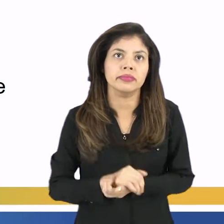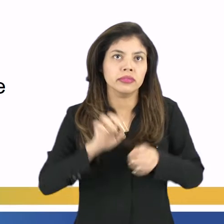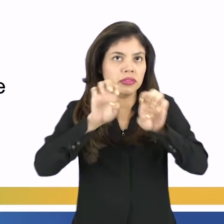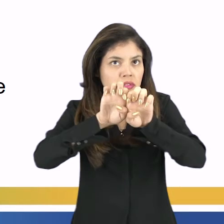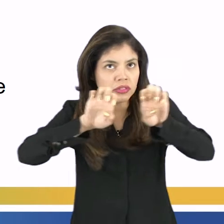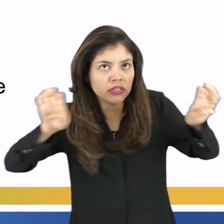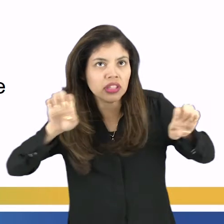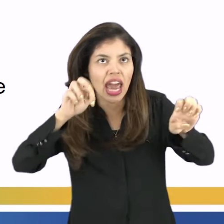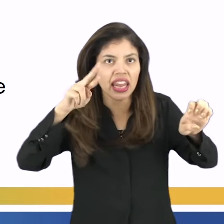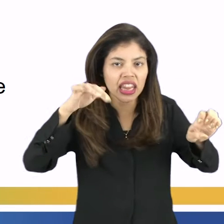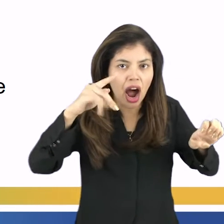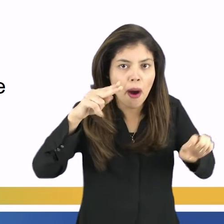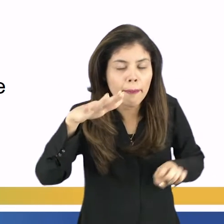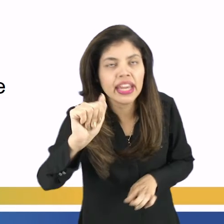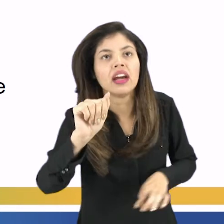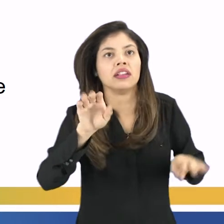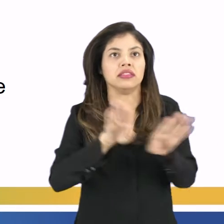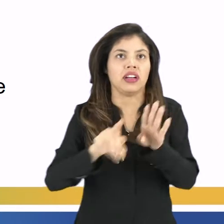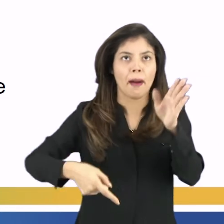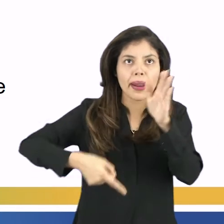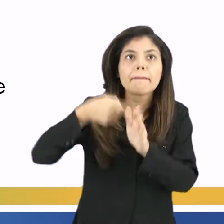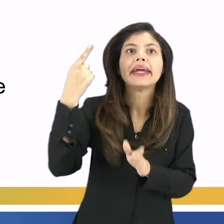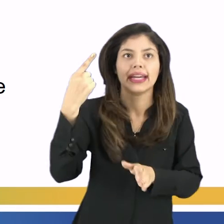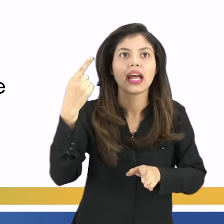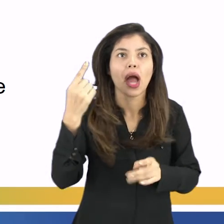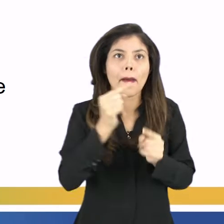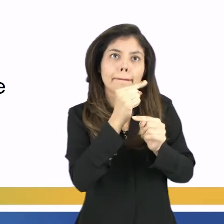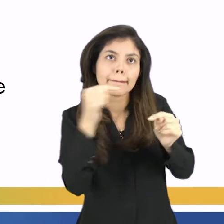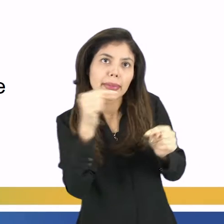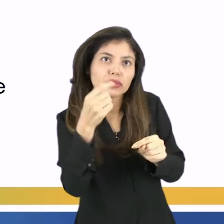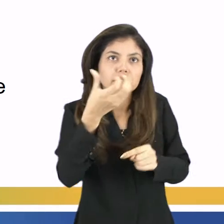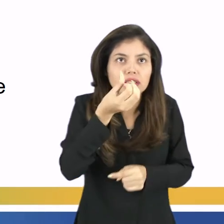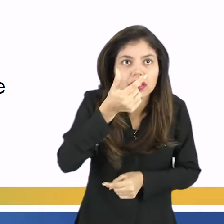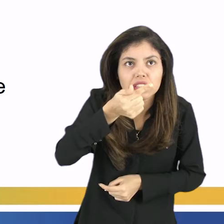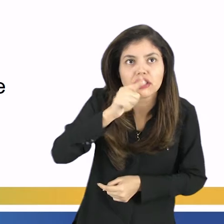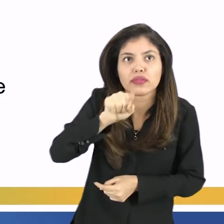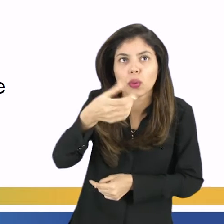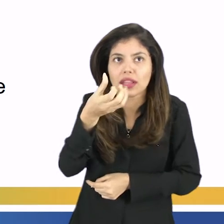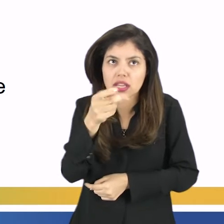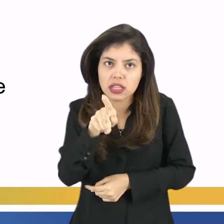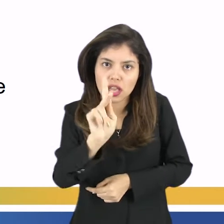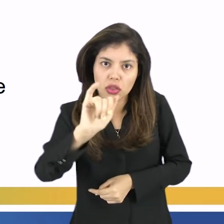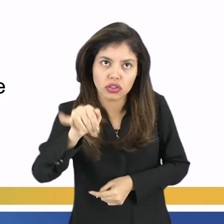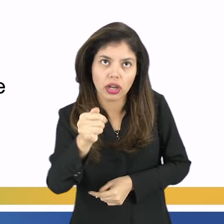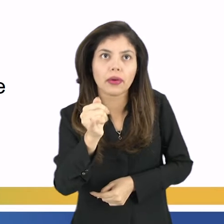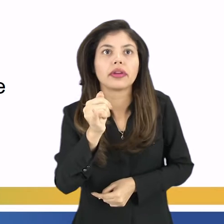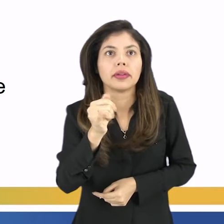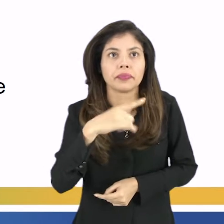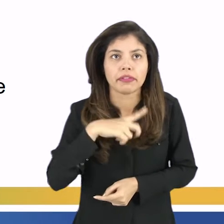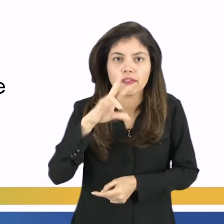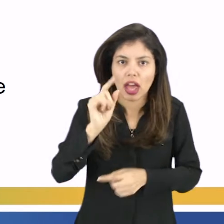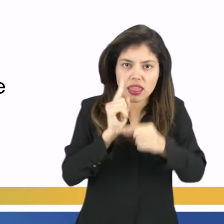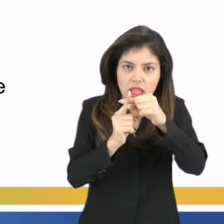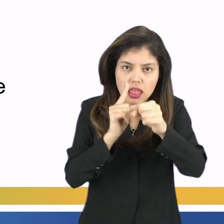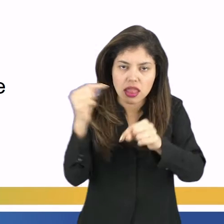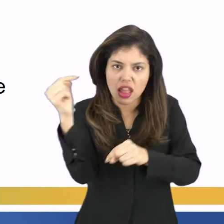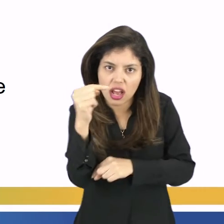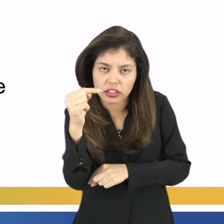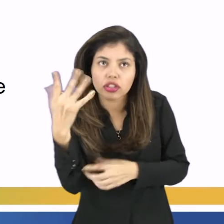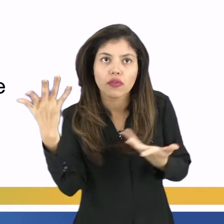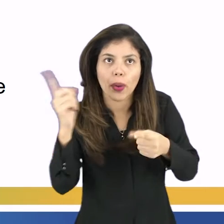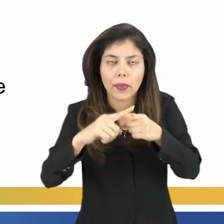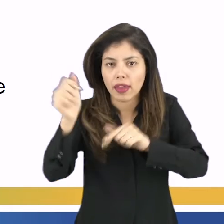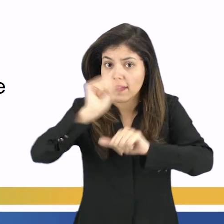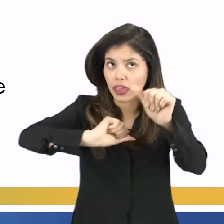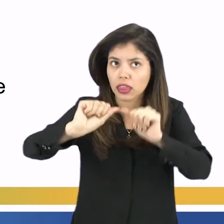de entalpia. A variação de entalpia da primeira equação, menos 67,6, lembrando que ficou negativo porque nós invertemos a